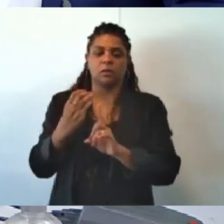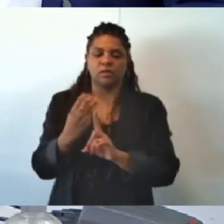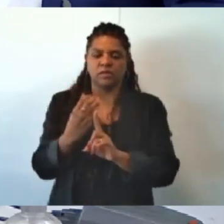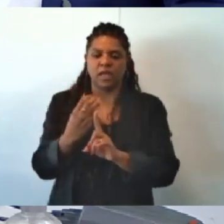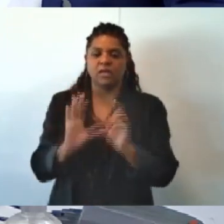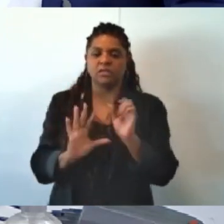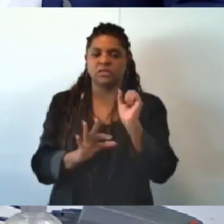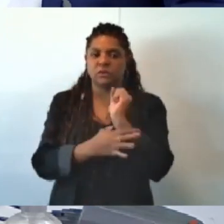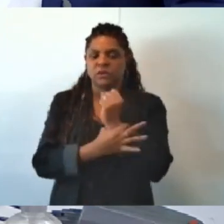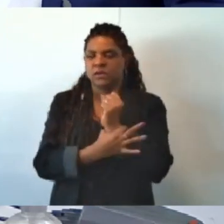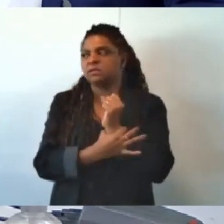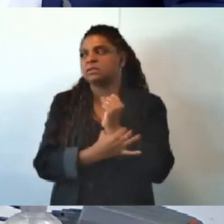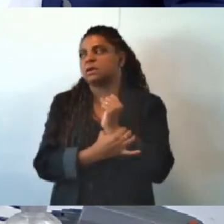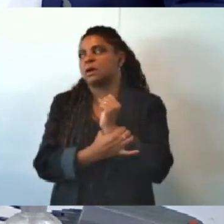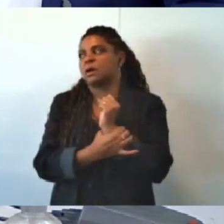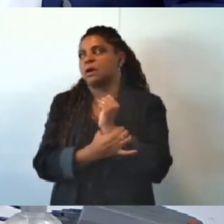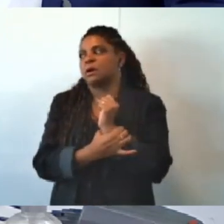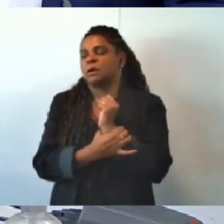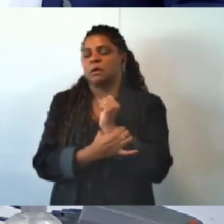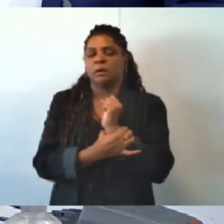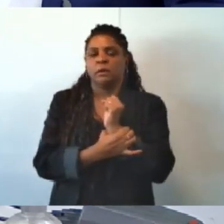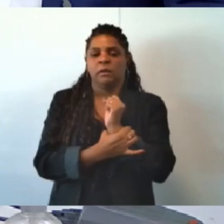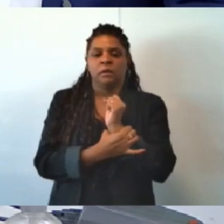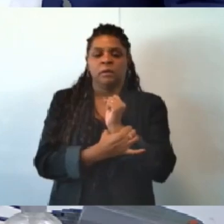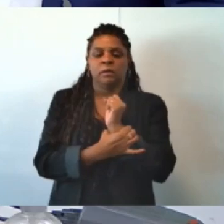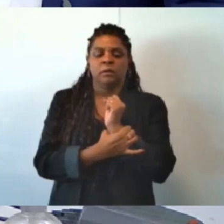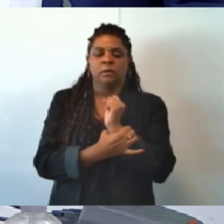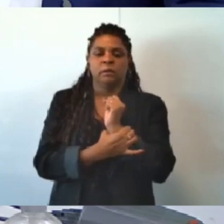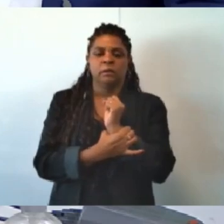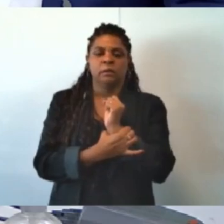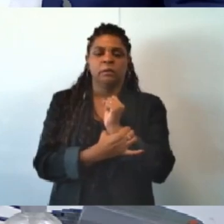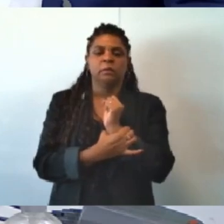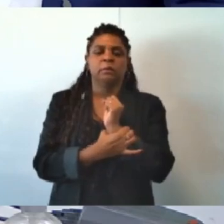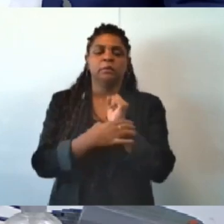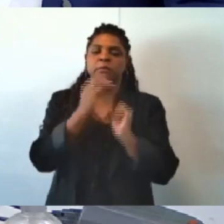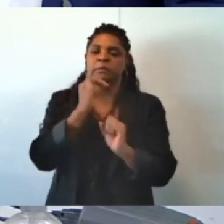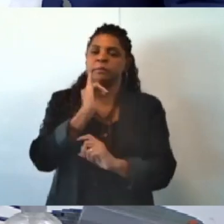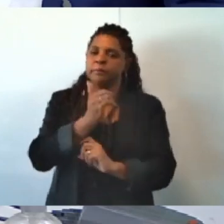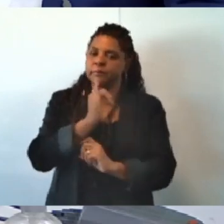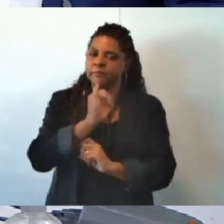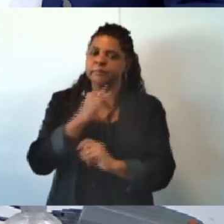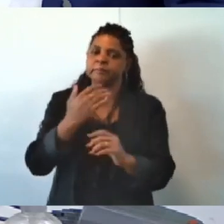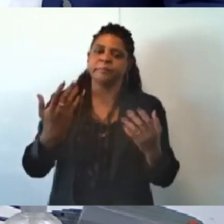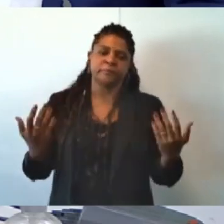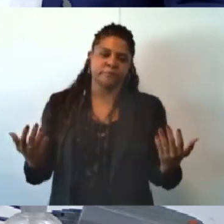segurança é isso. Diz muito respeito, né?